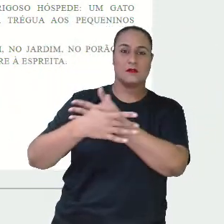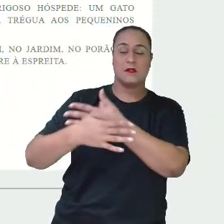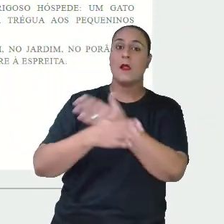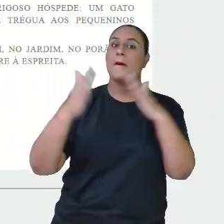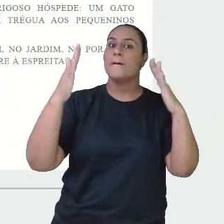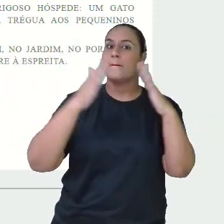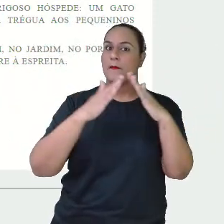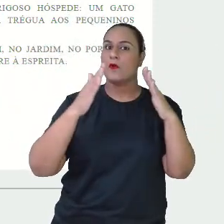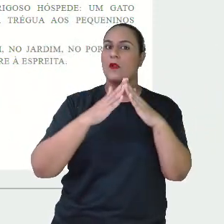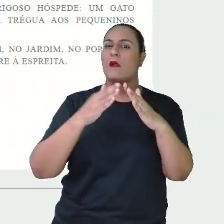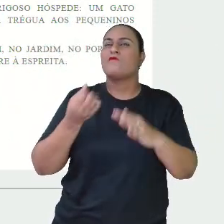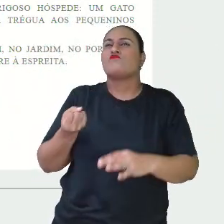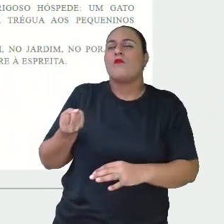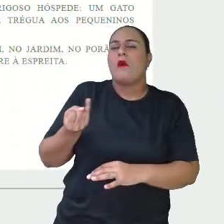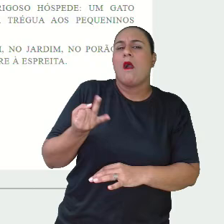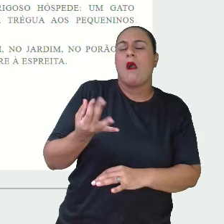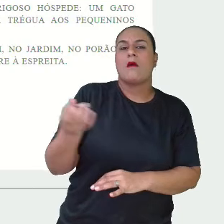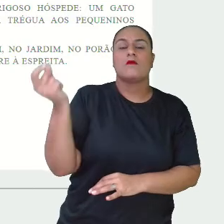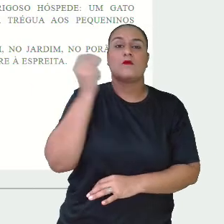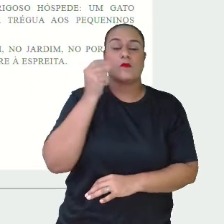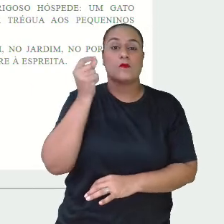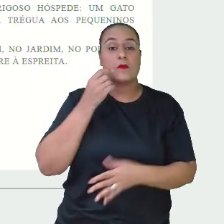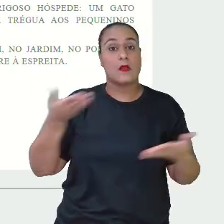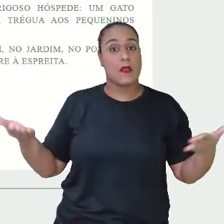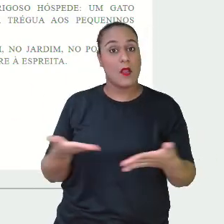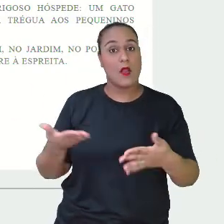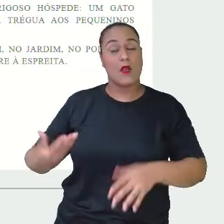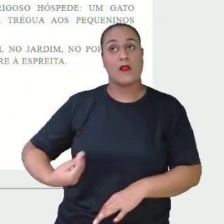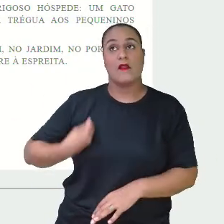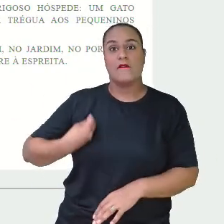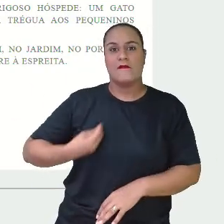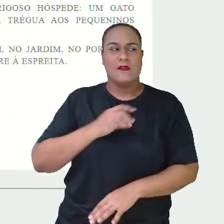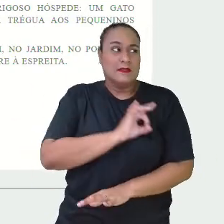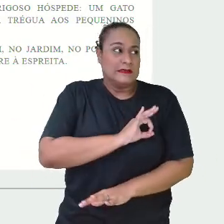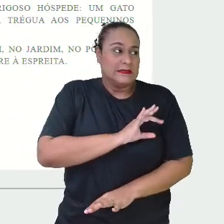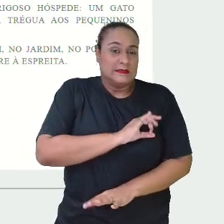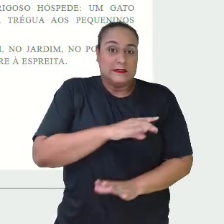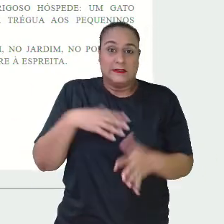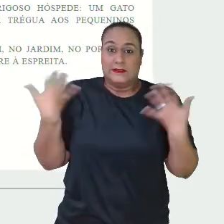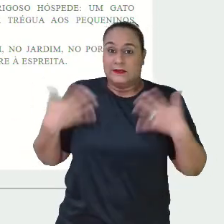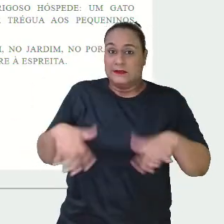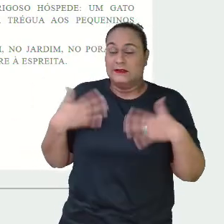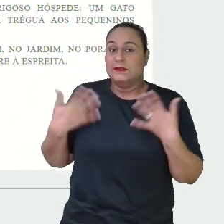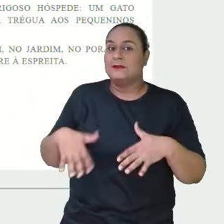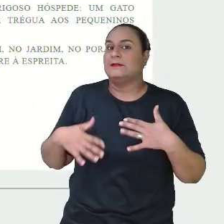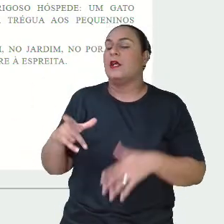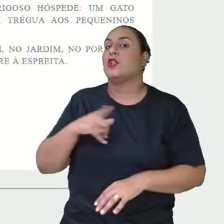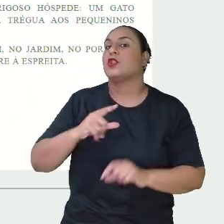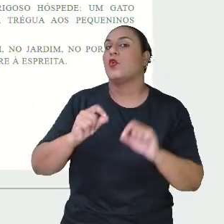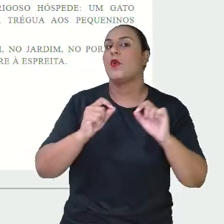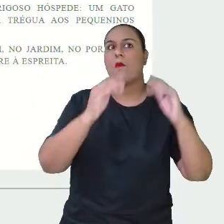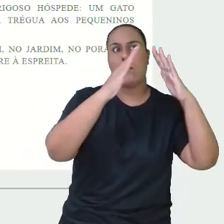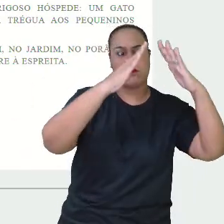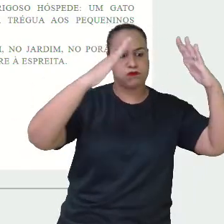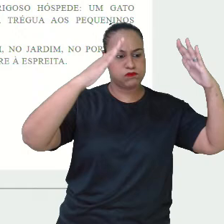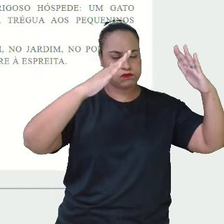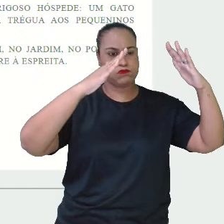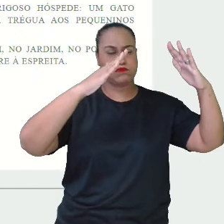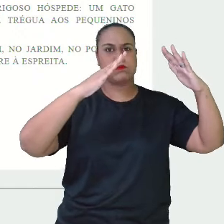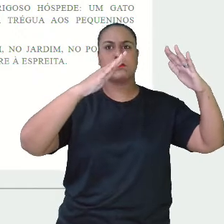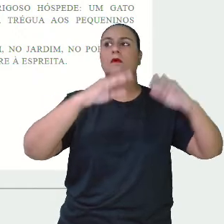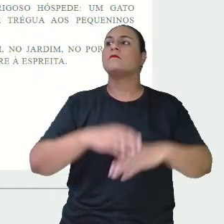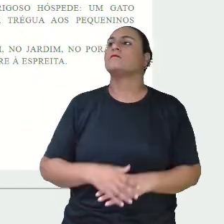um grande número de ratos, que agora viviam amedrontados. Havia na casa um novo